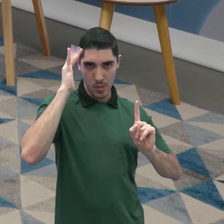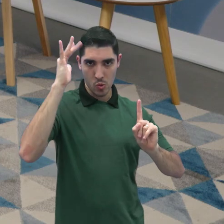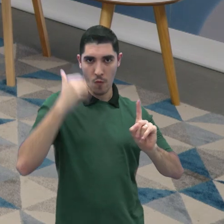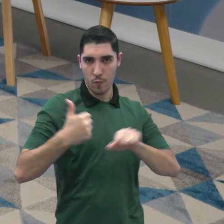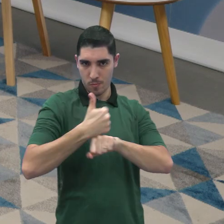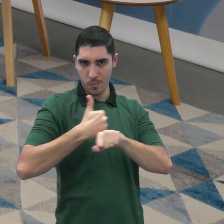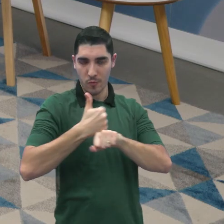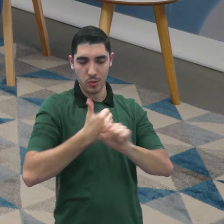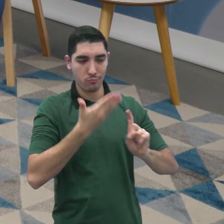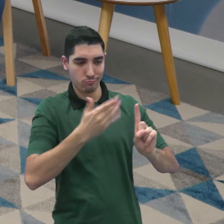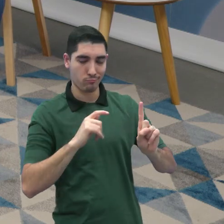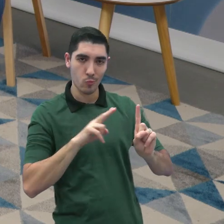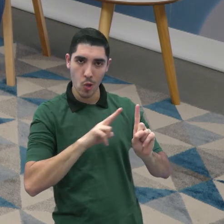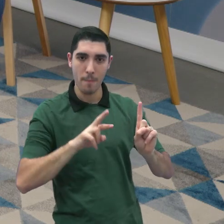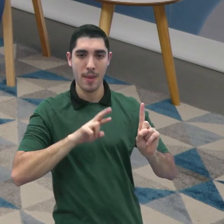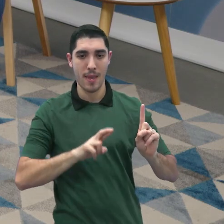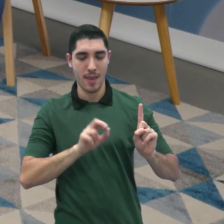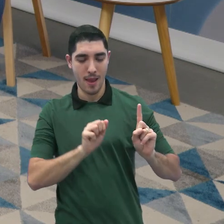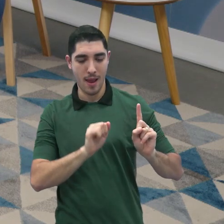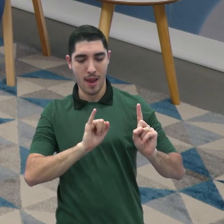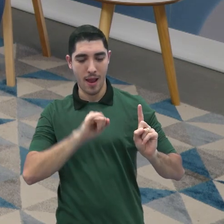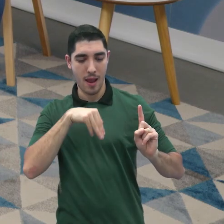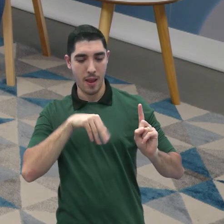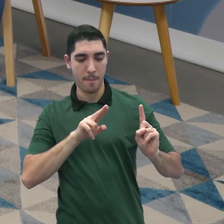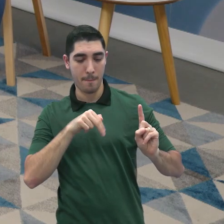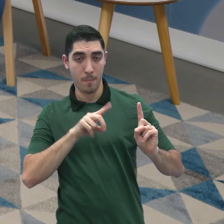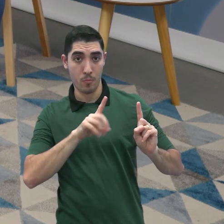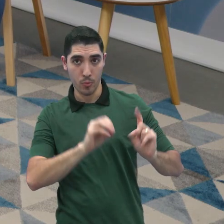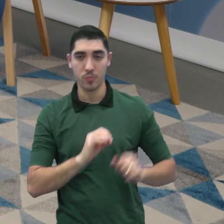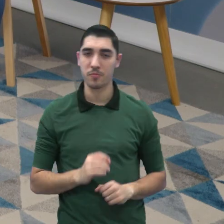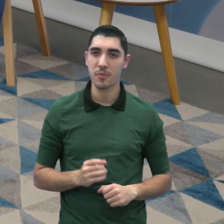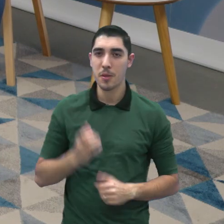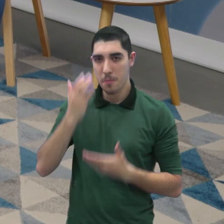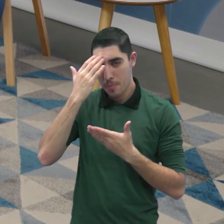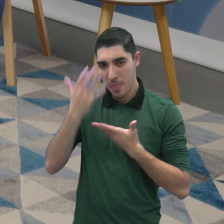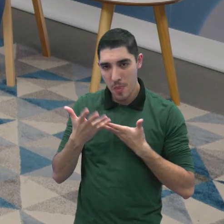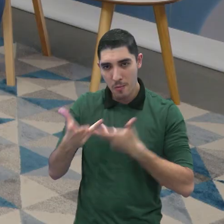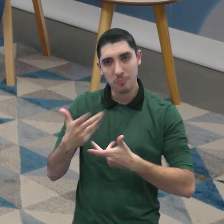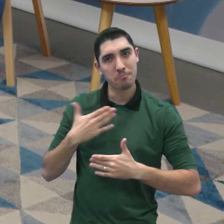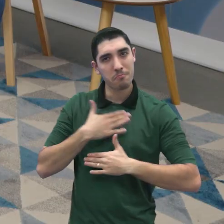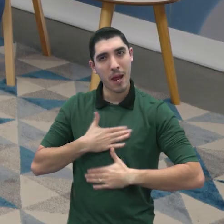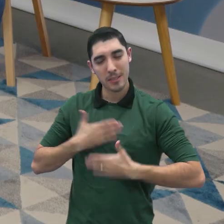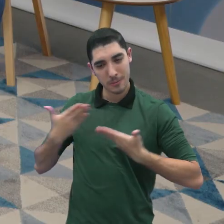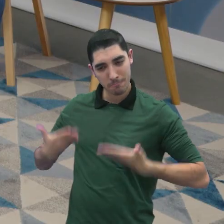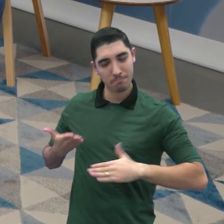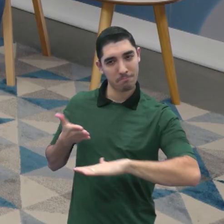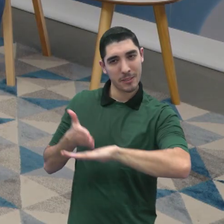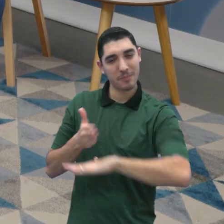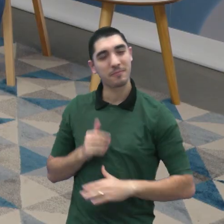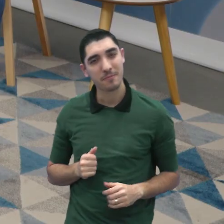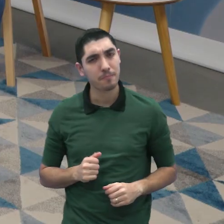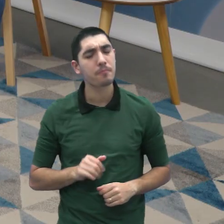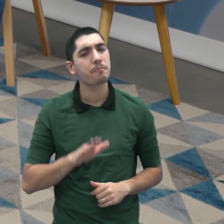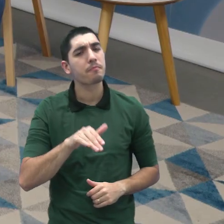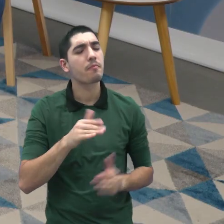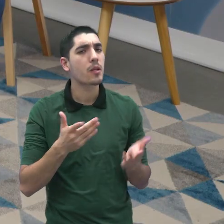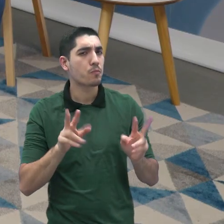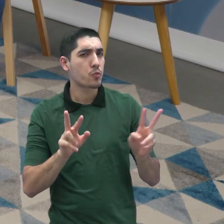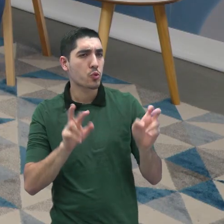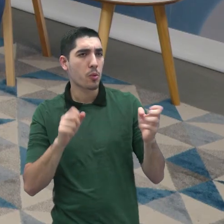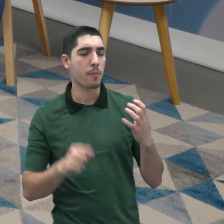bem-vindo. Obrigado, Dani, pelo convite. É um prazer estar aqui com vocês. Raimundo, quando a gente fala de